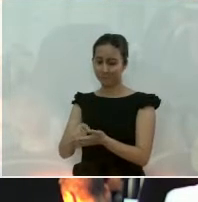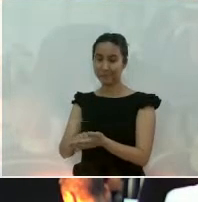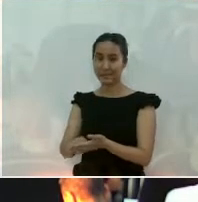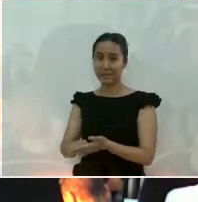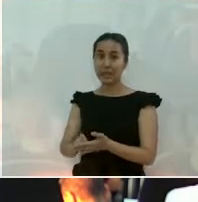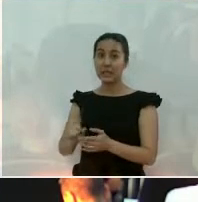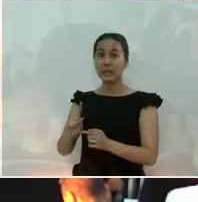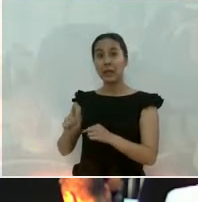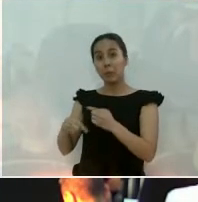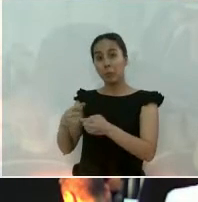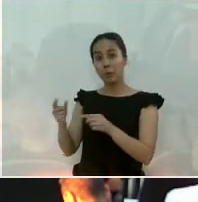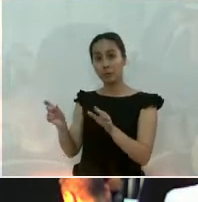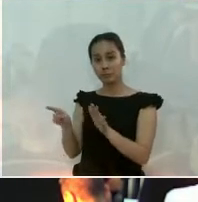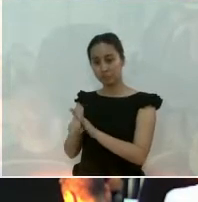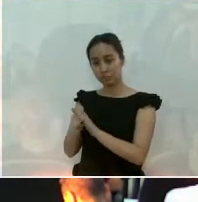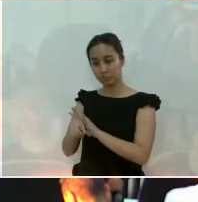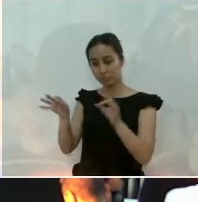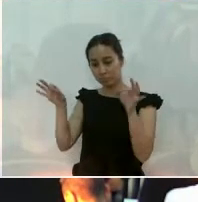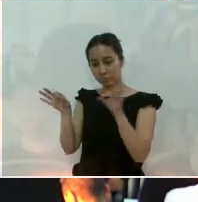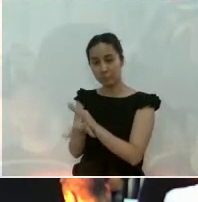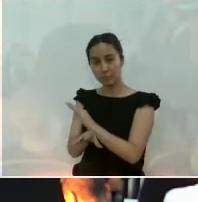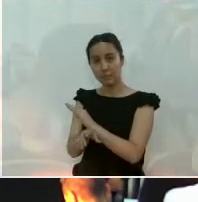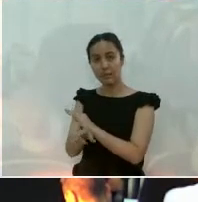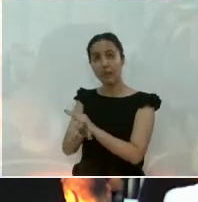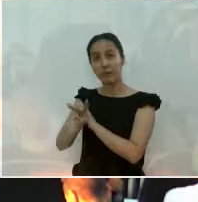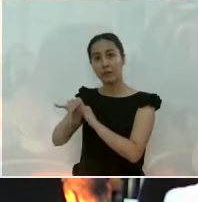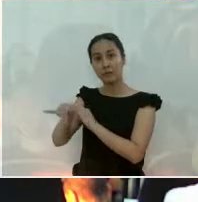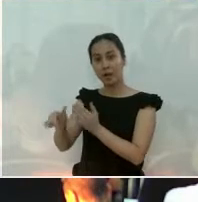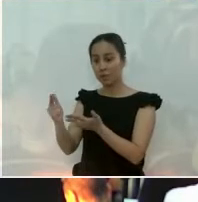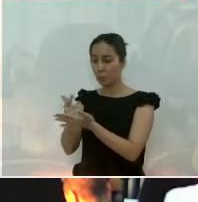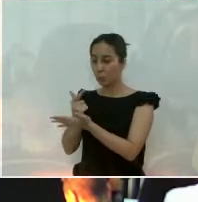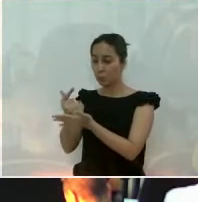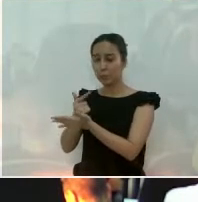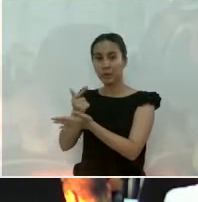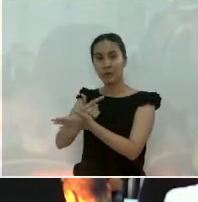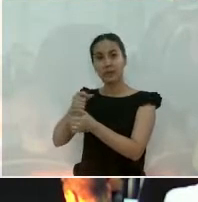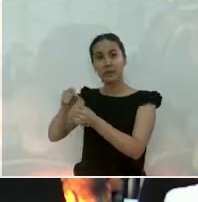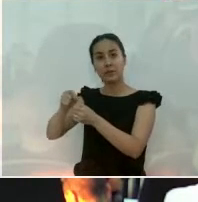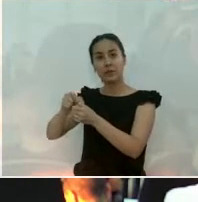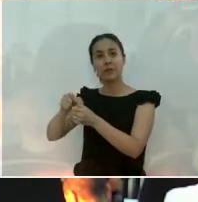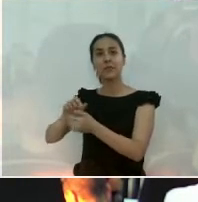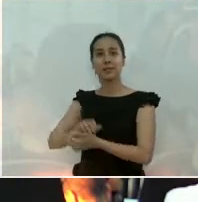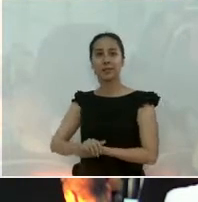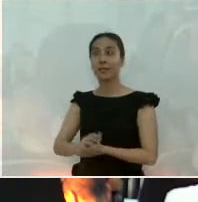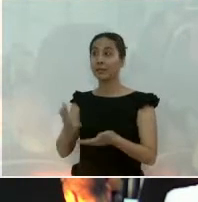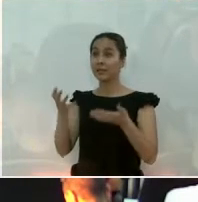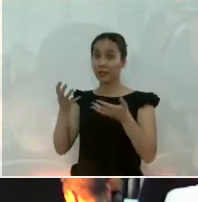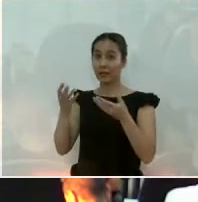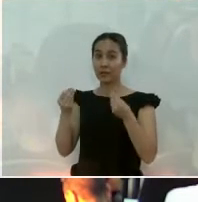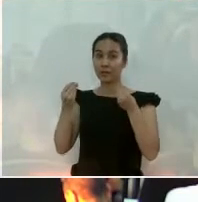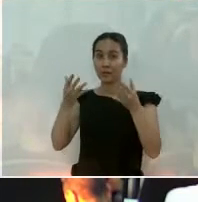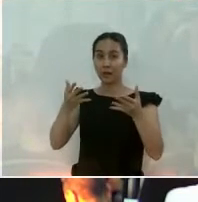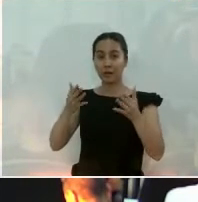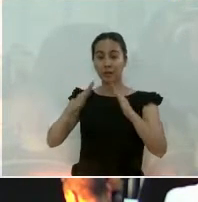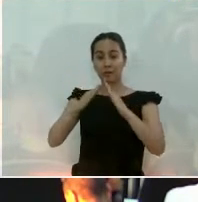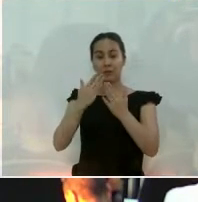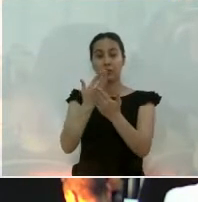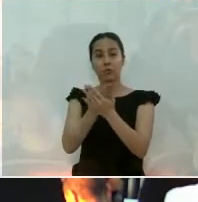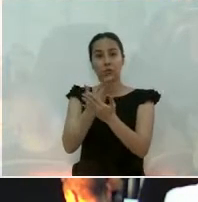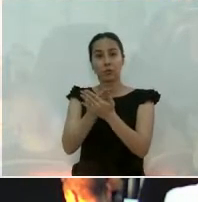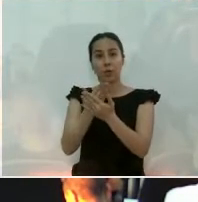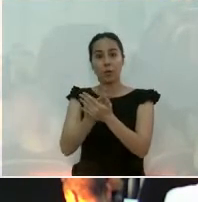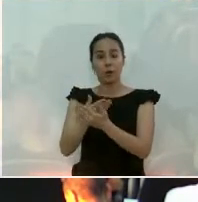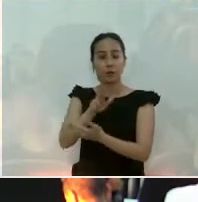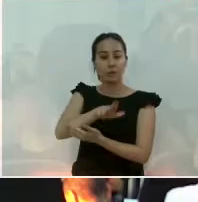livro é para servir basicamente para as crianças na escola pesquisarem que hoje não é tá normal os